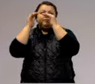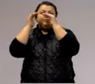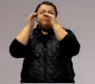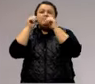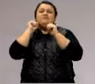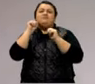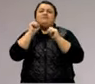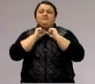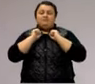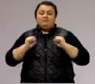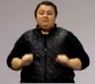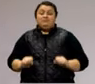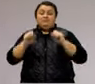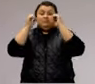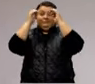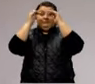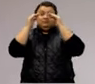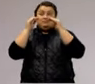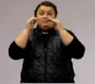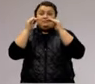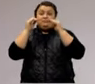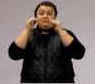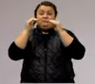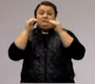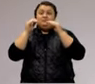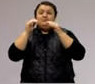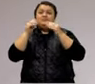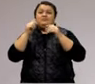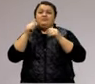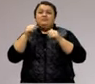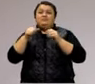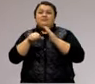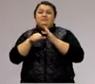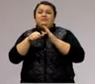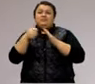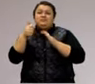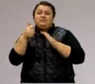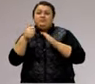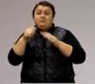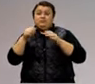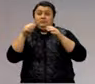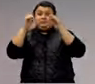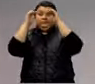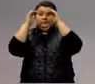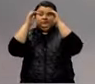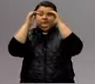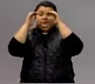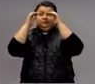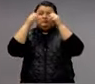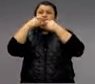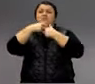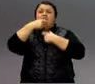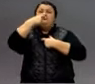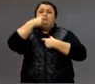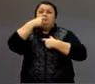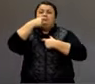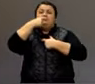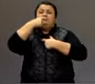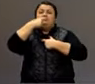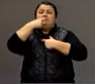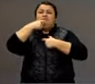O sistema nervoso, ele é dividido em sistema nervoso central e sistema